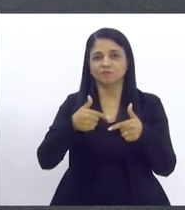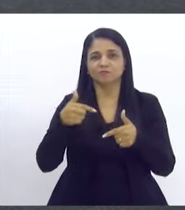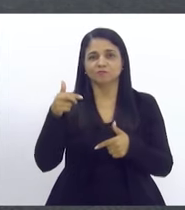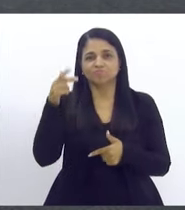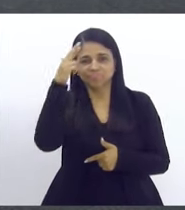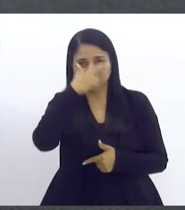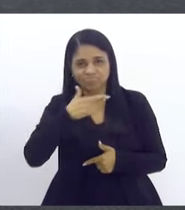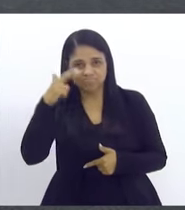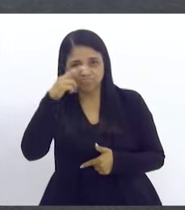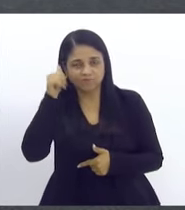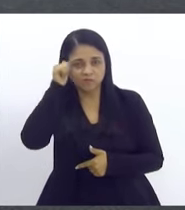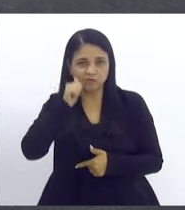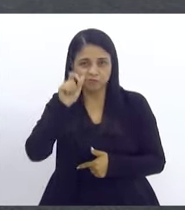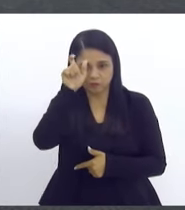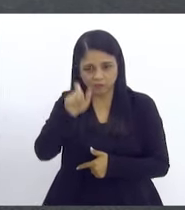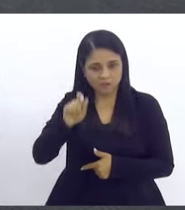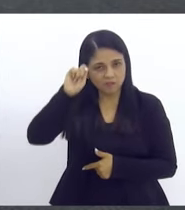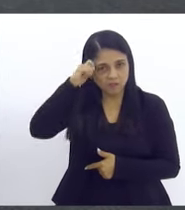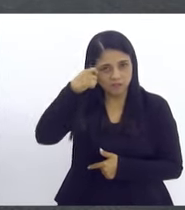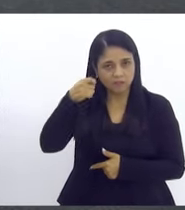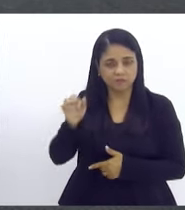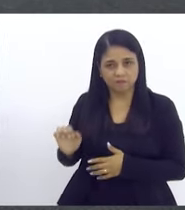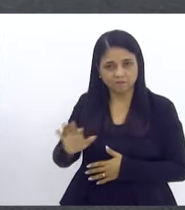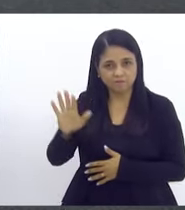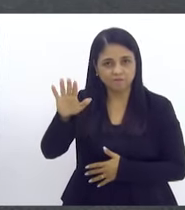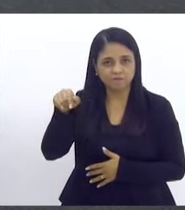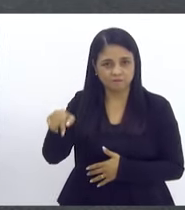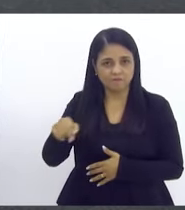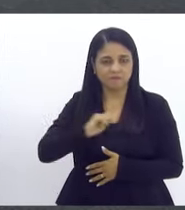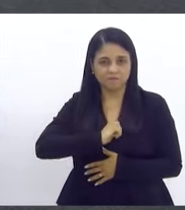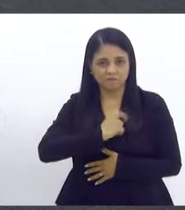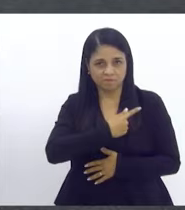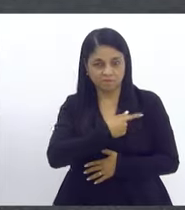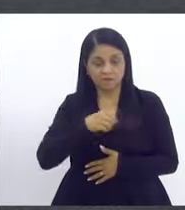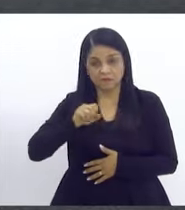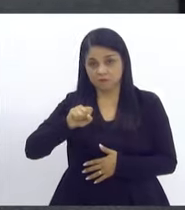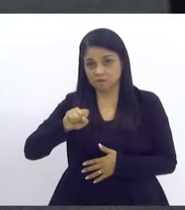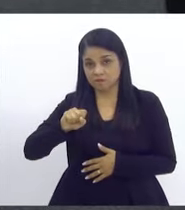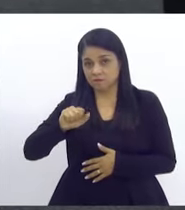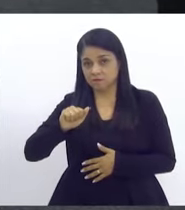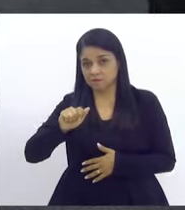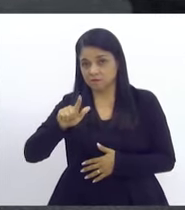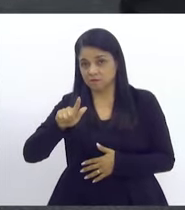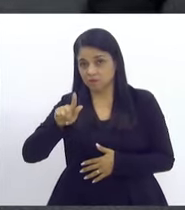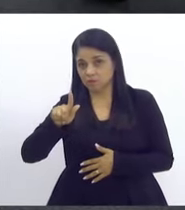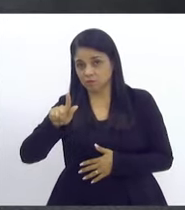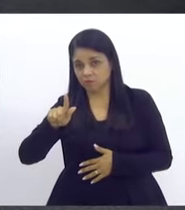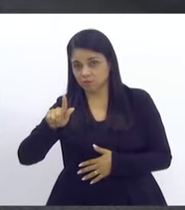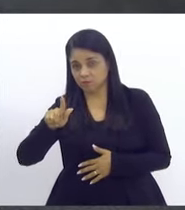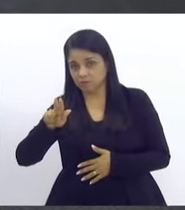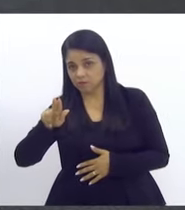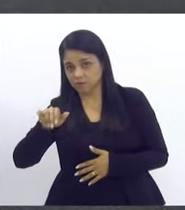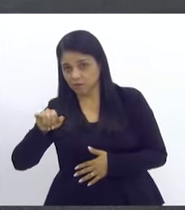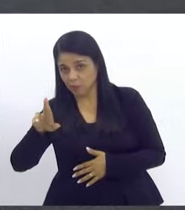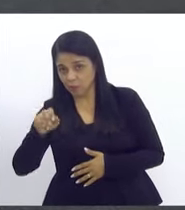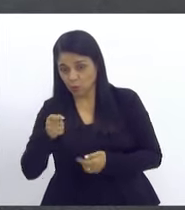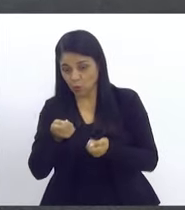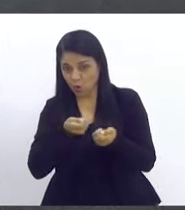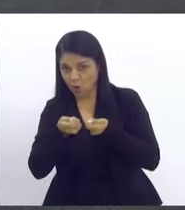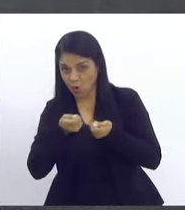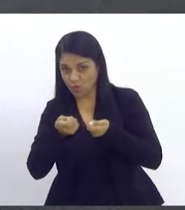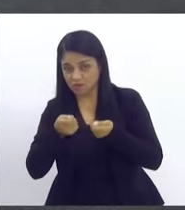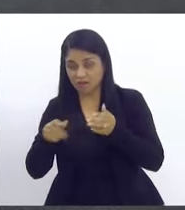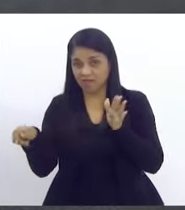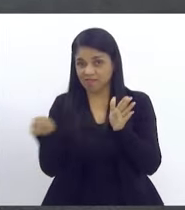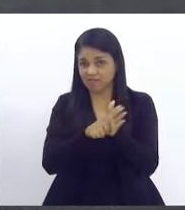mulheres negras na periferia de São Gonçalo. O Salgueiro é uma área totalmente controlada